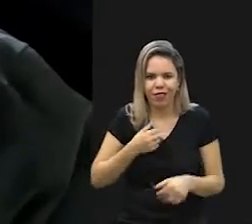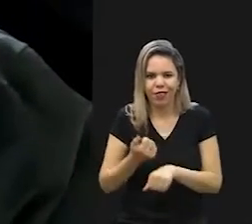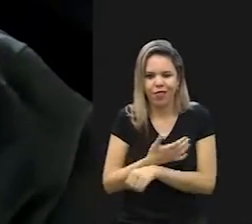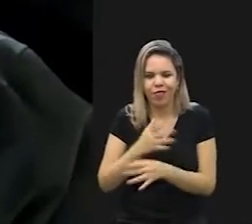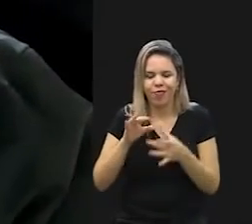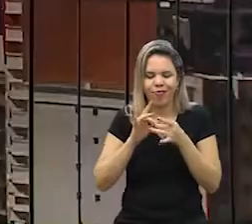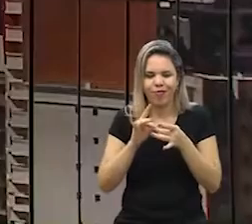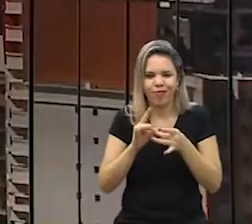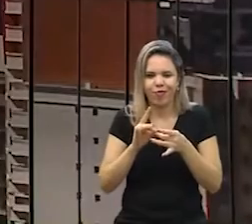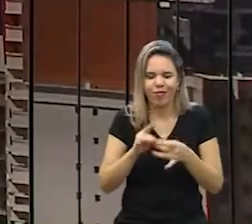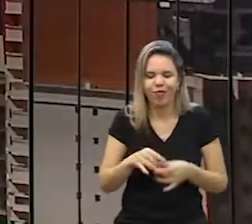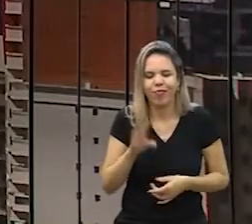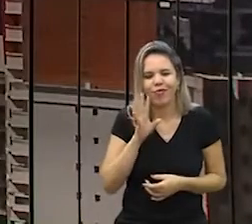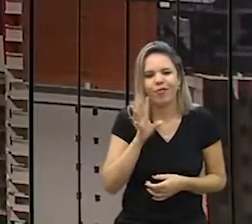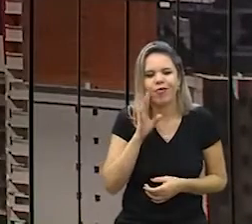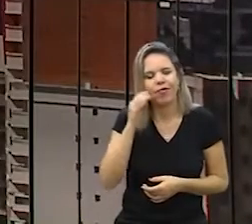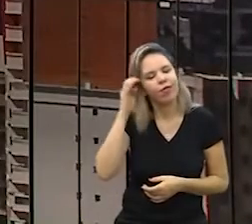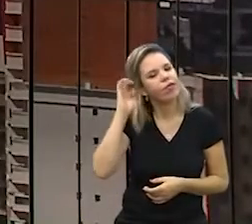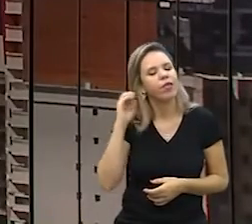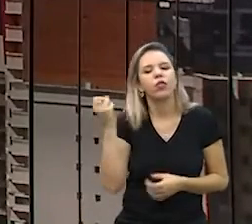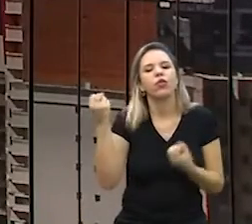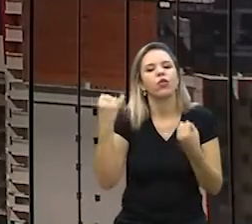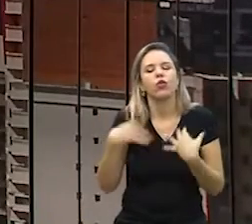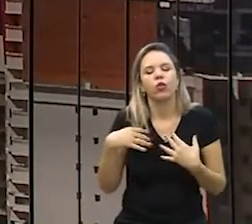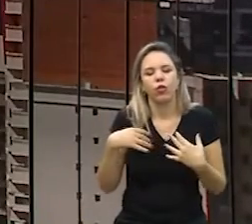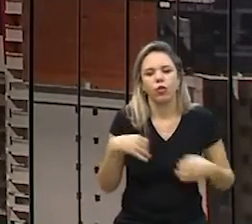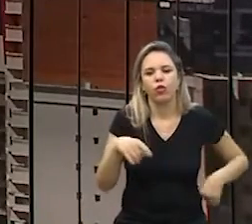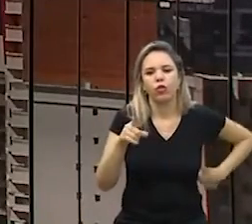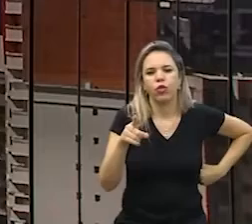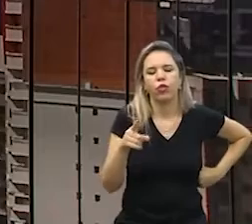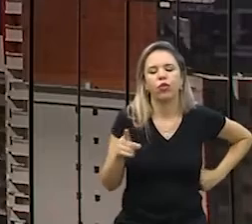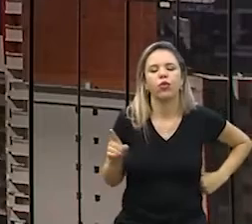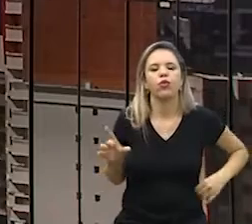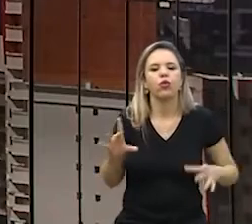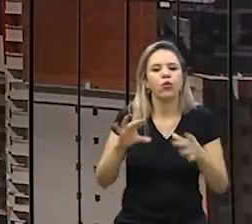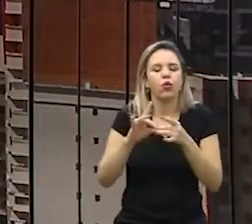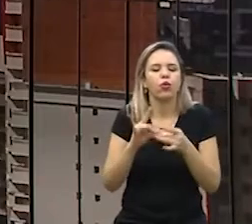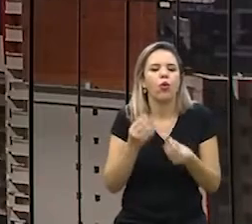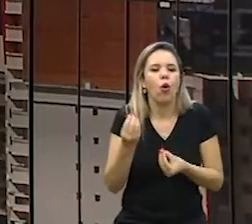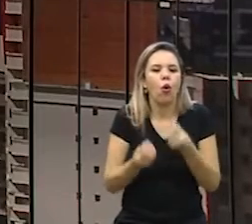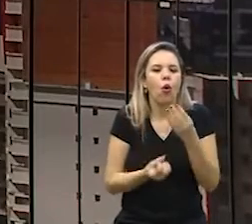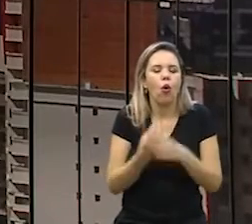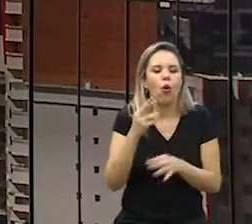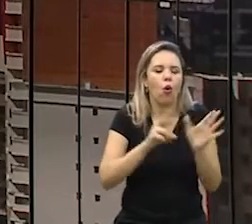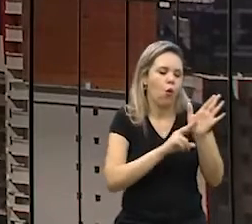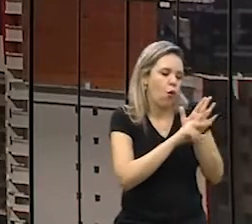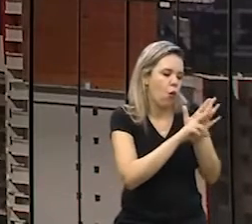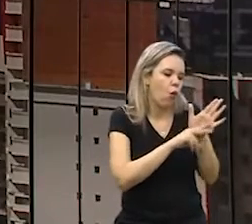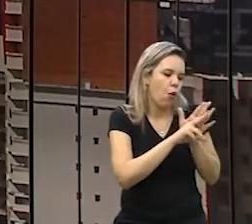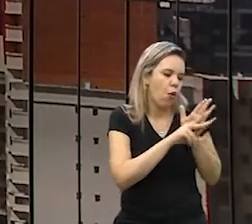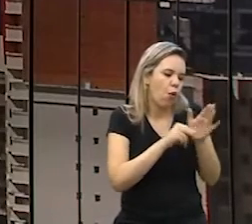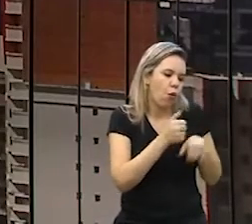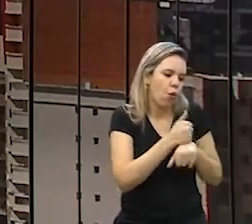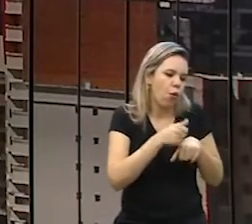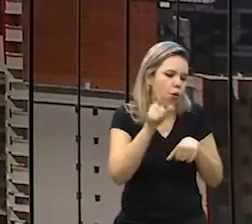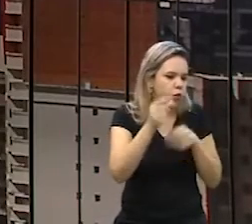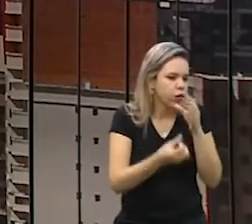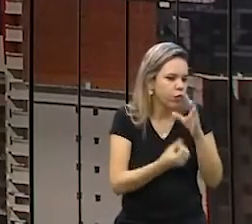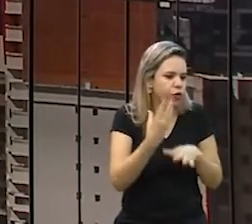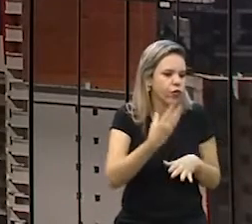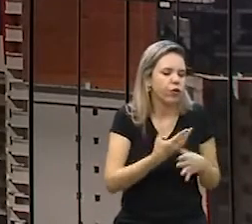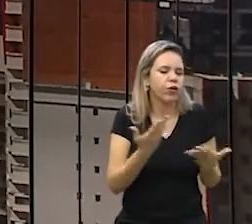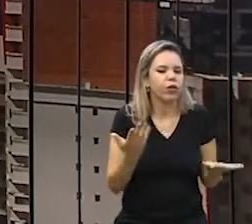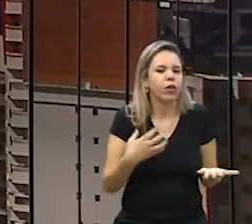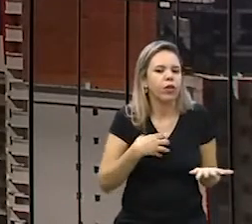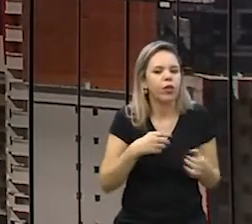junto. Que legal. Agora me conta um pouco dessa junção, Vitor. Como é que surgiu a biologia na sua vida? O